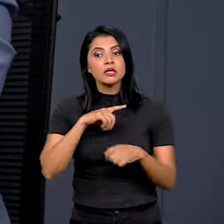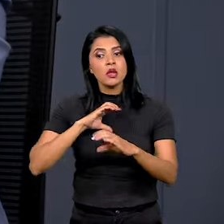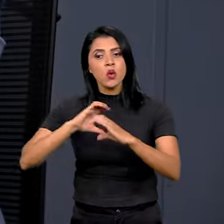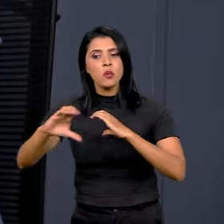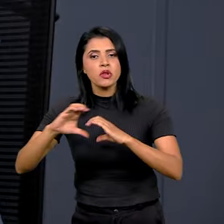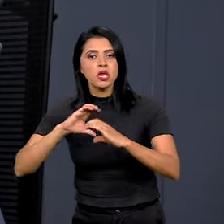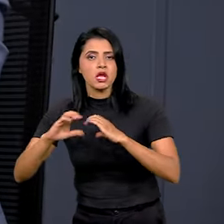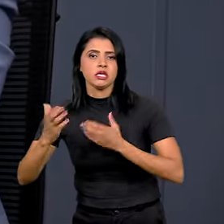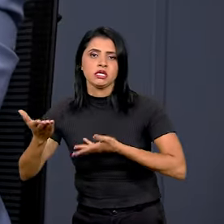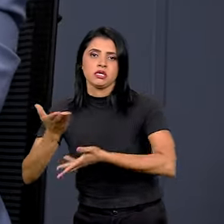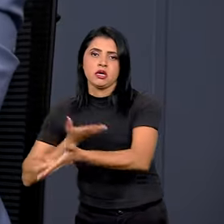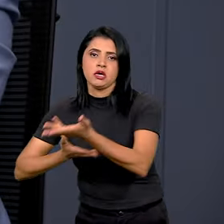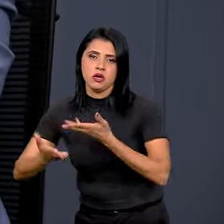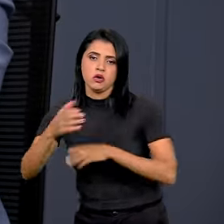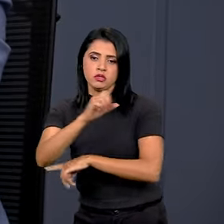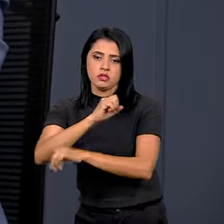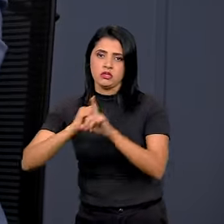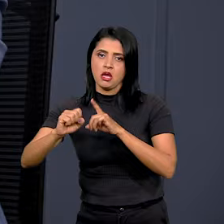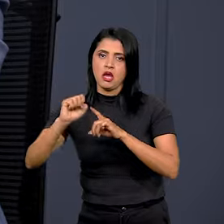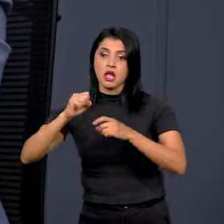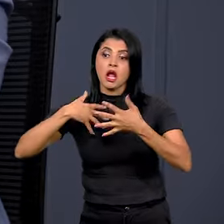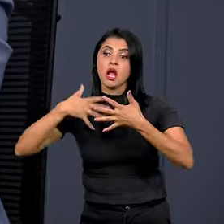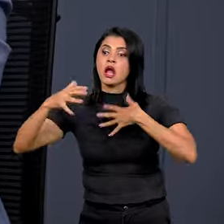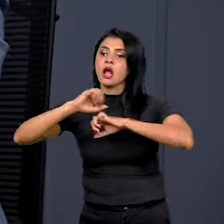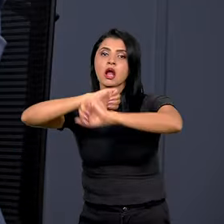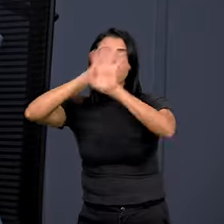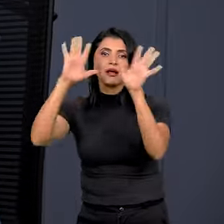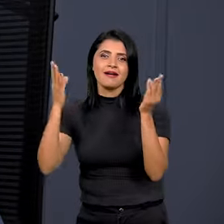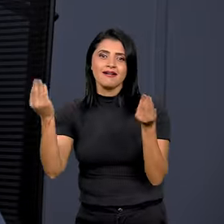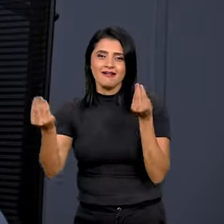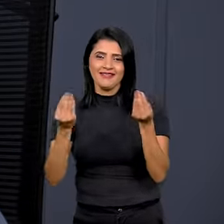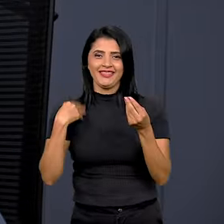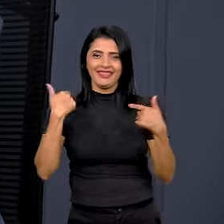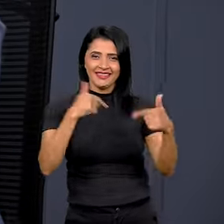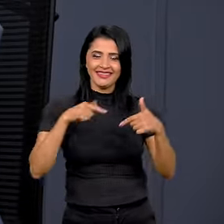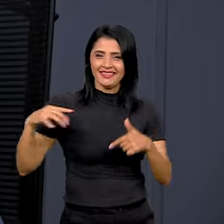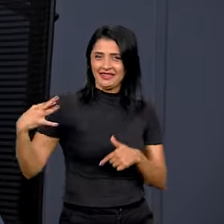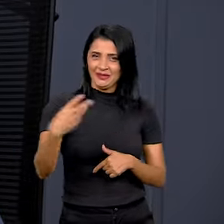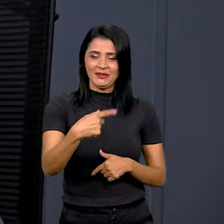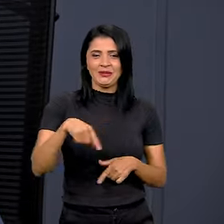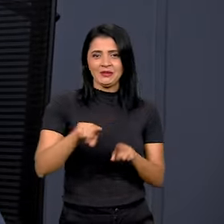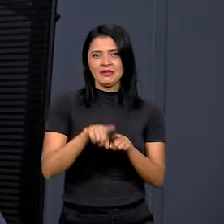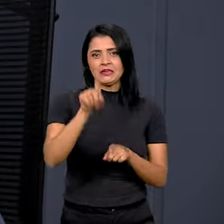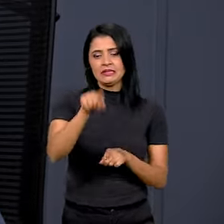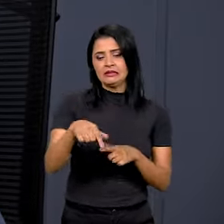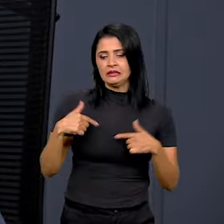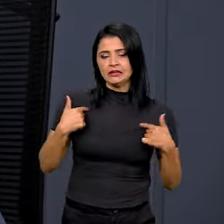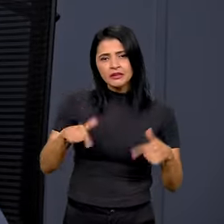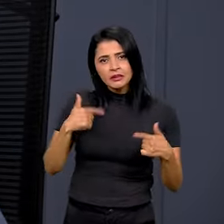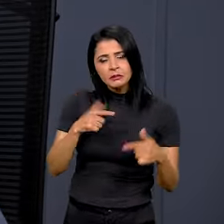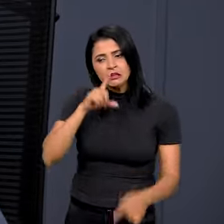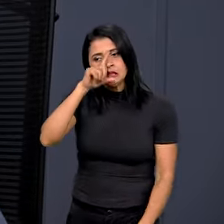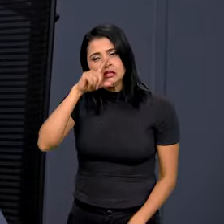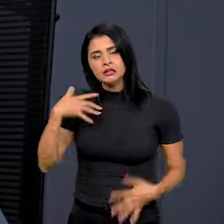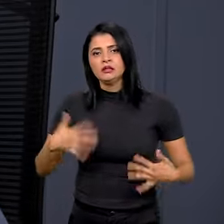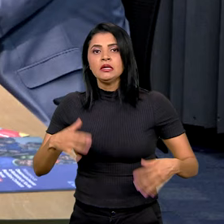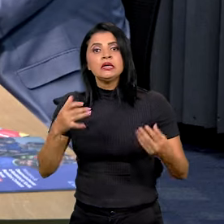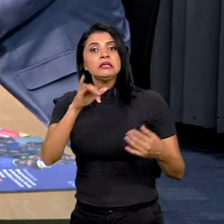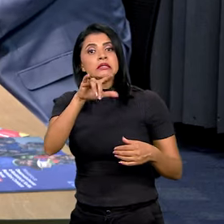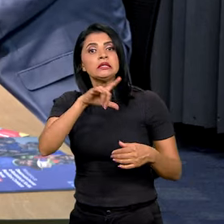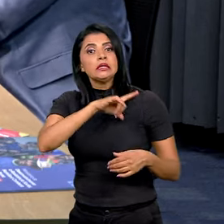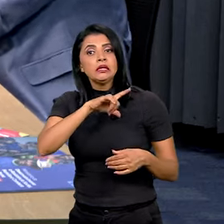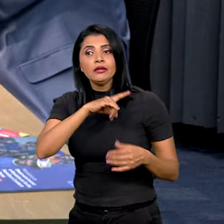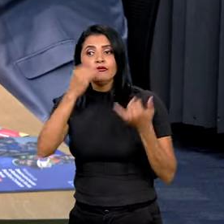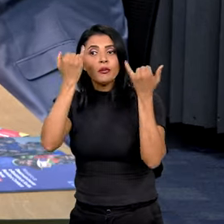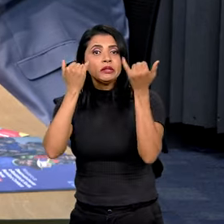uma comunicação com a sociedade uma comunicação transparente né isso aqui Inclusive é o seu trabalho é o trabalho de todo mundo aqui E esse trabalho Fica em risco